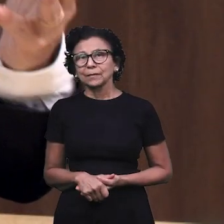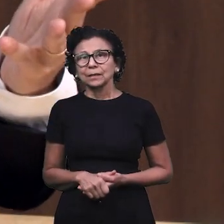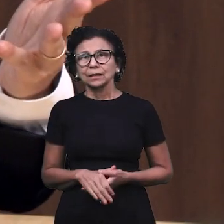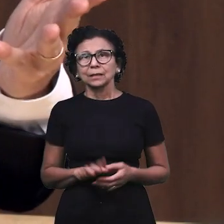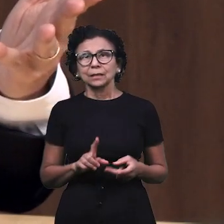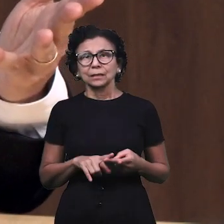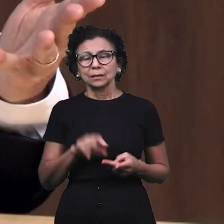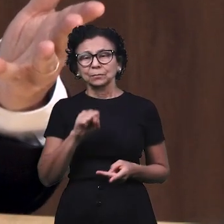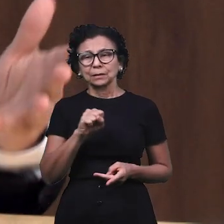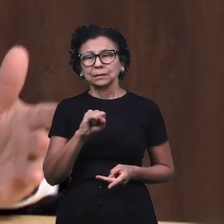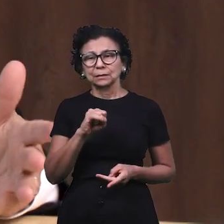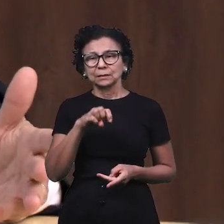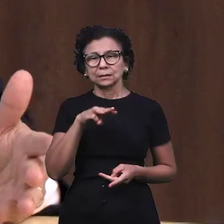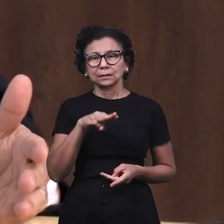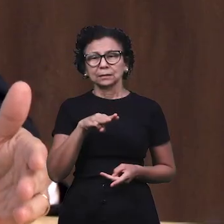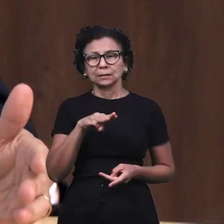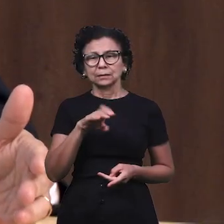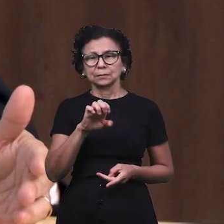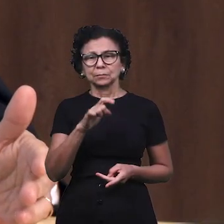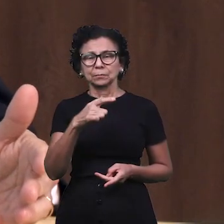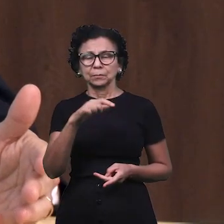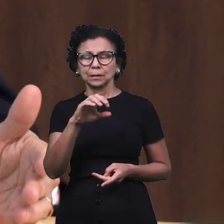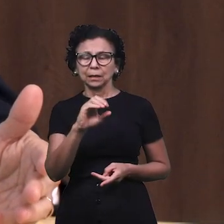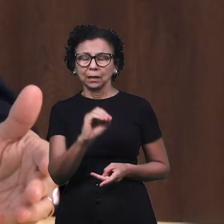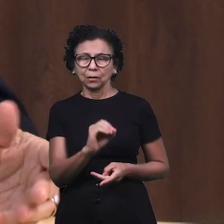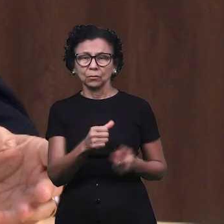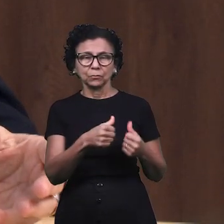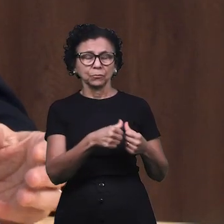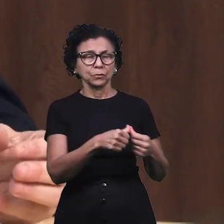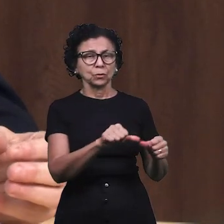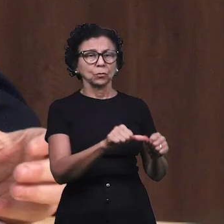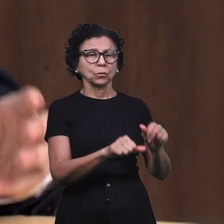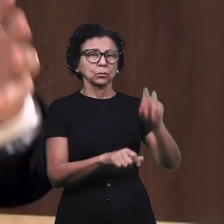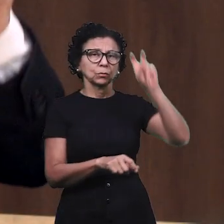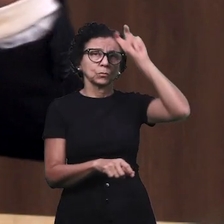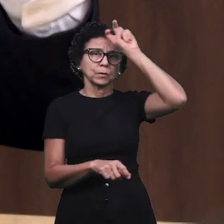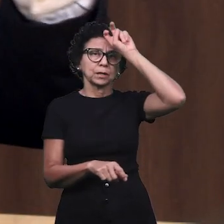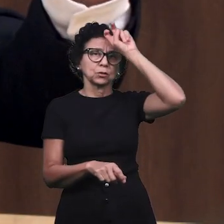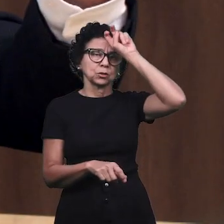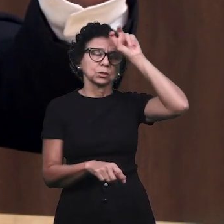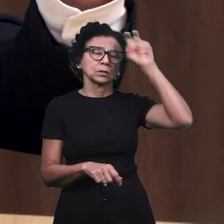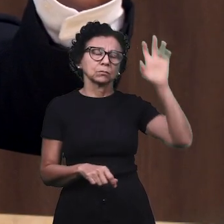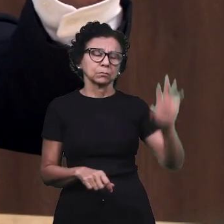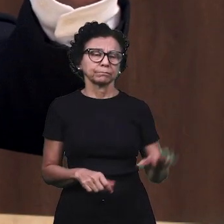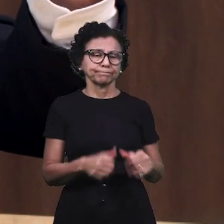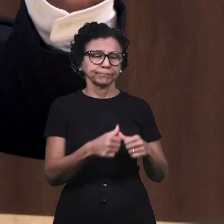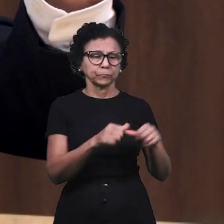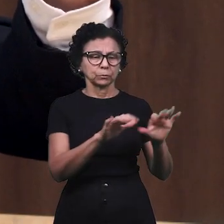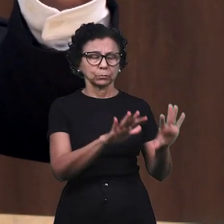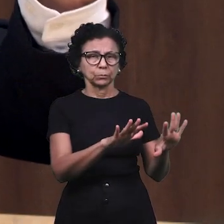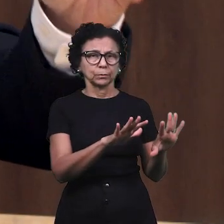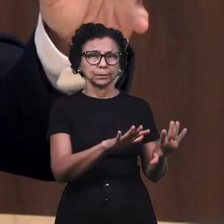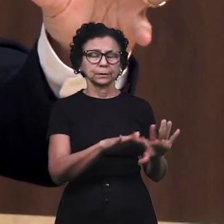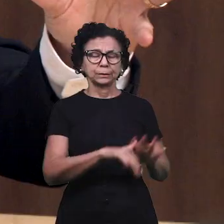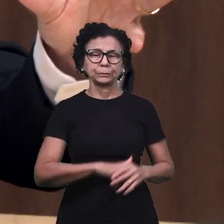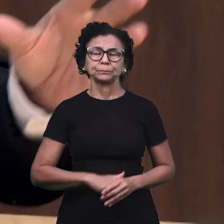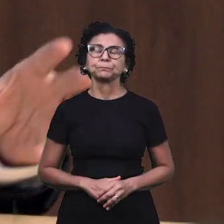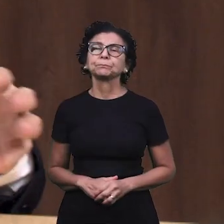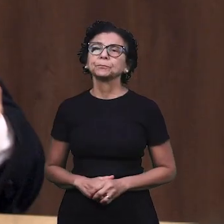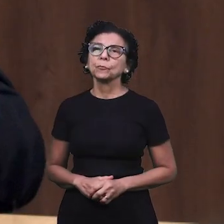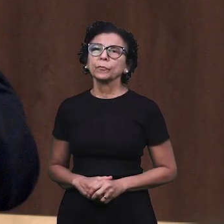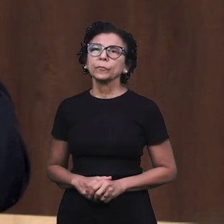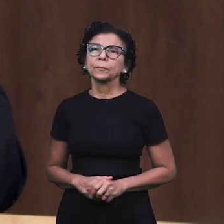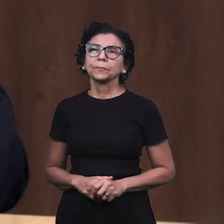estava de refém. Depois o pastor Leonardo vai até falar um pouco sobre isso, né? Simeão ficou no